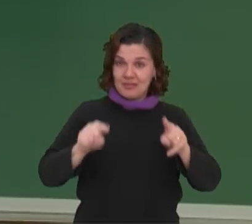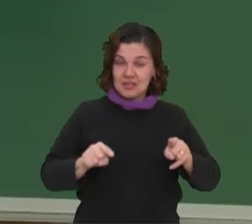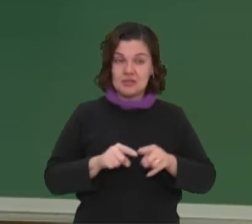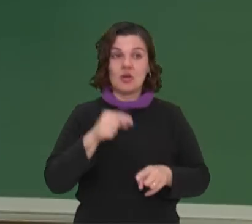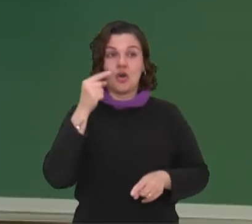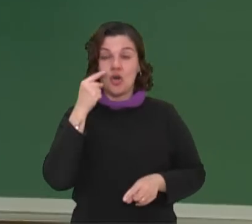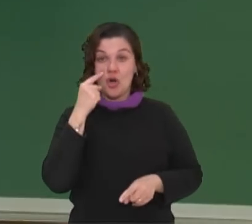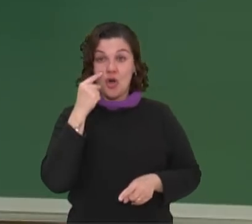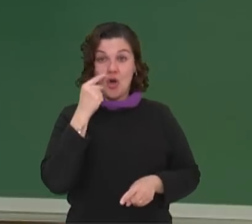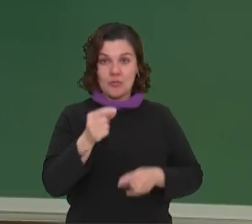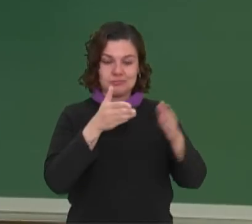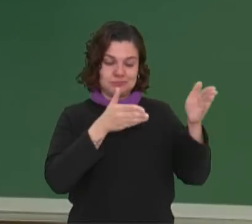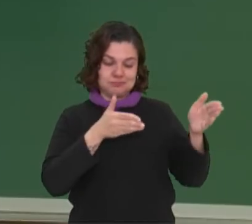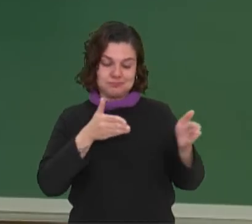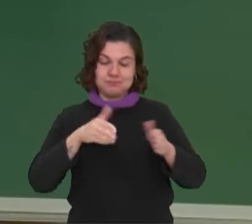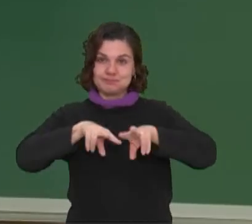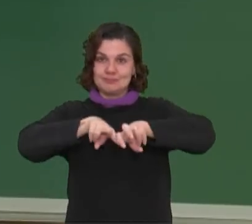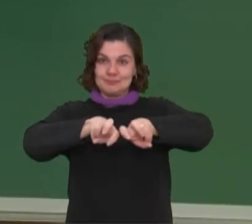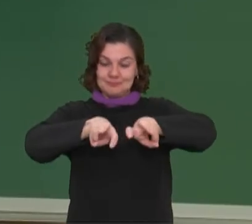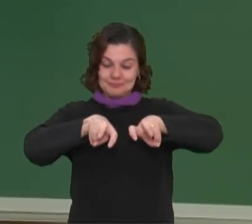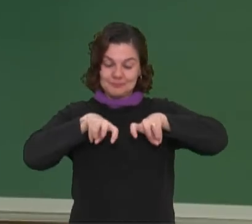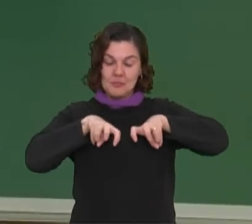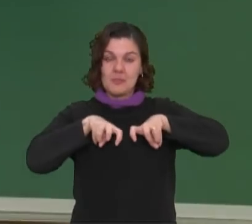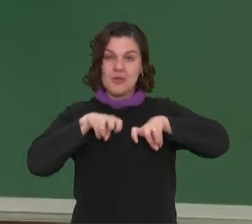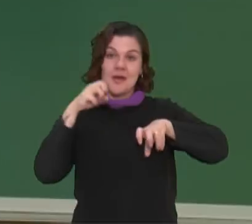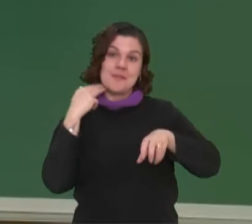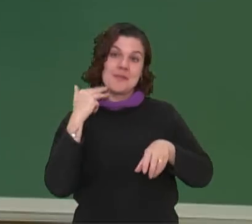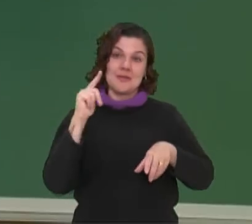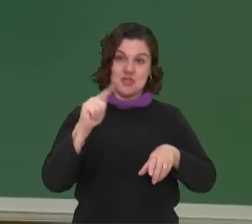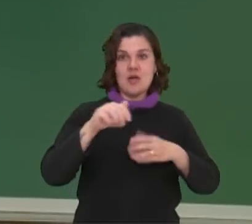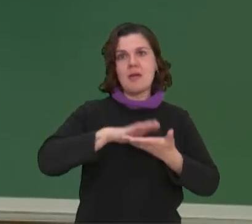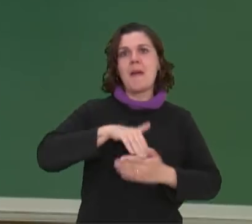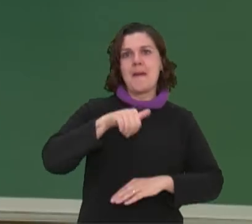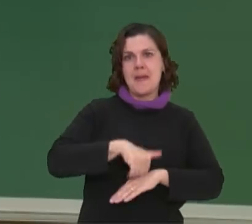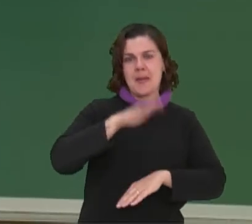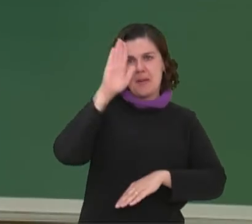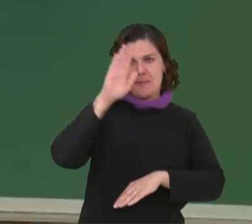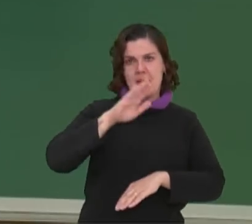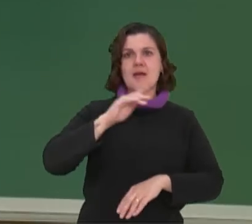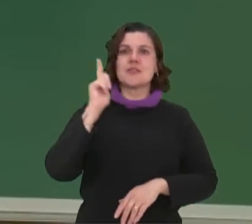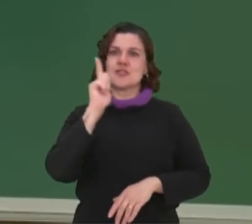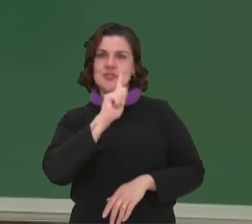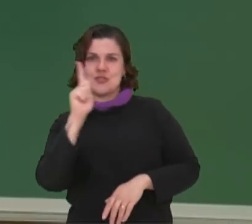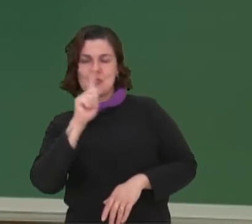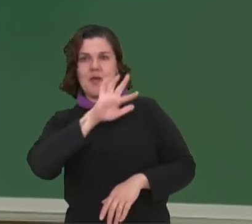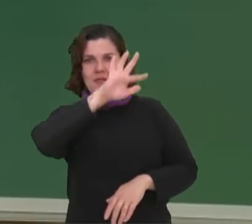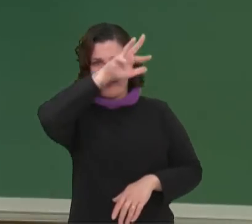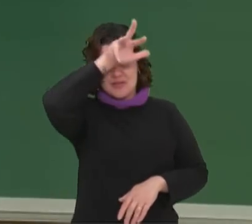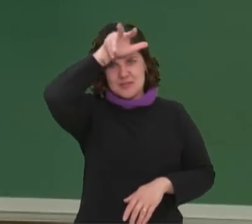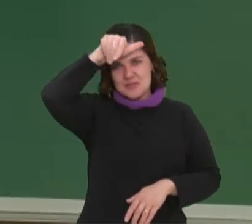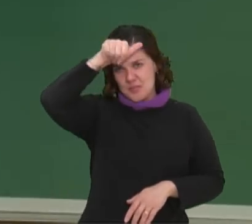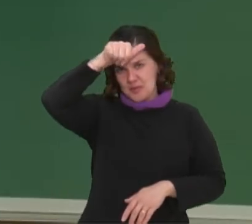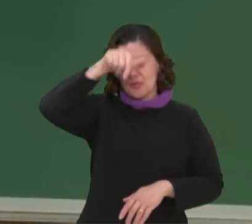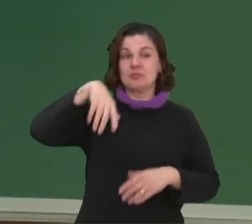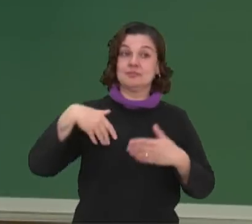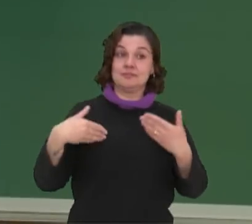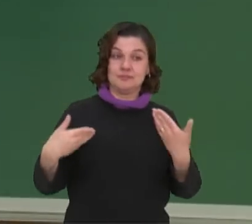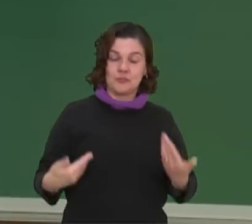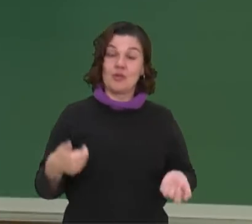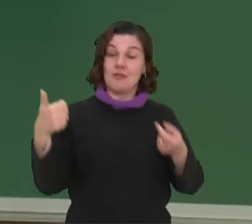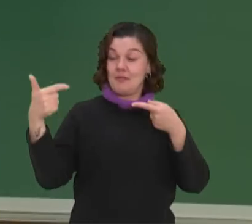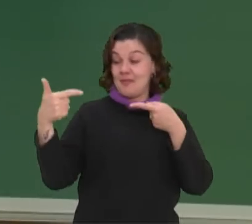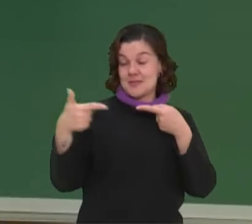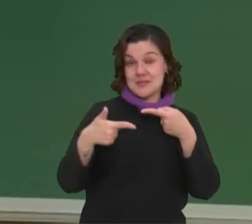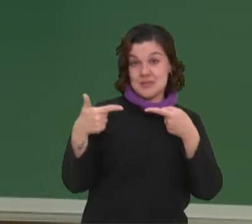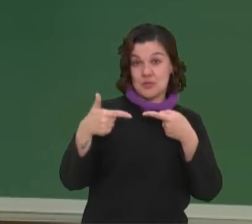que a produção em Minas Gerais era maior do que em Goiás e Mato Grosso atuais. Muito fácil, muito simples. Segunda